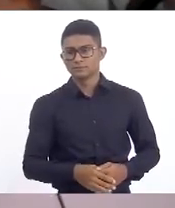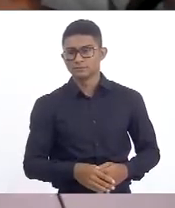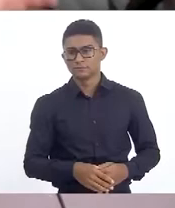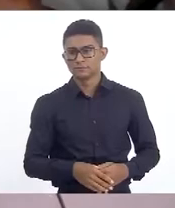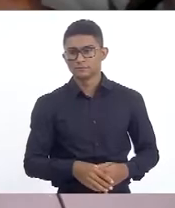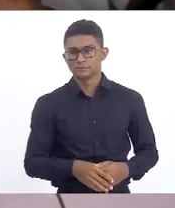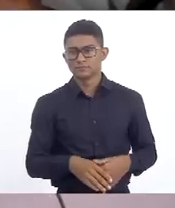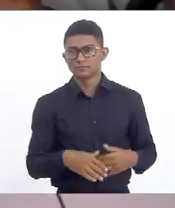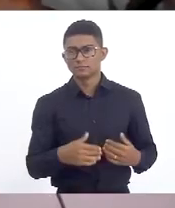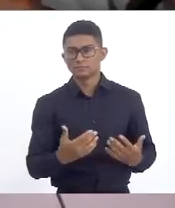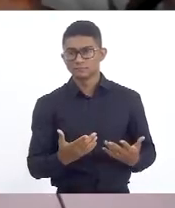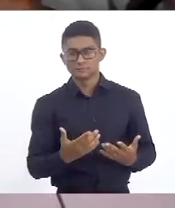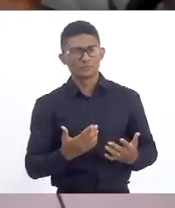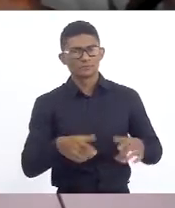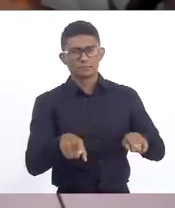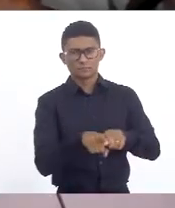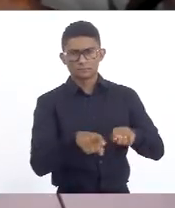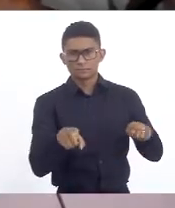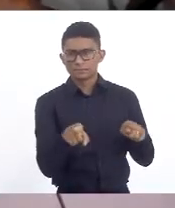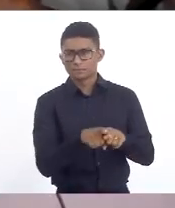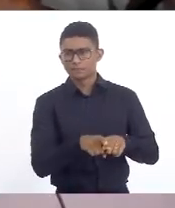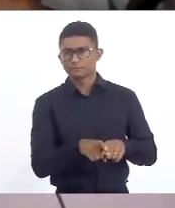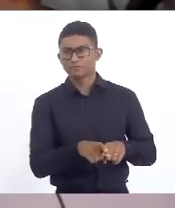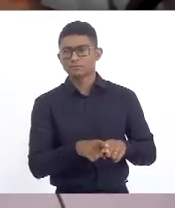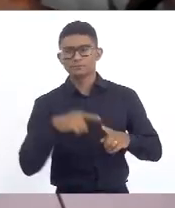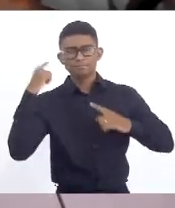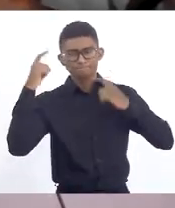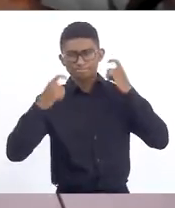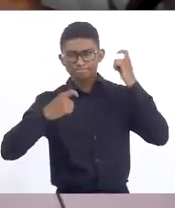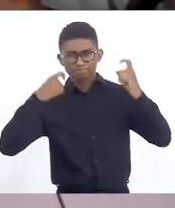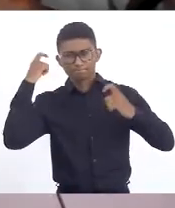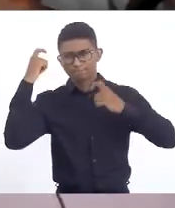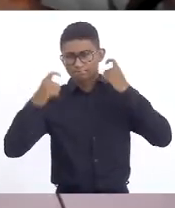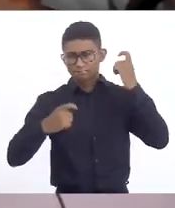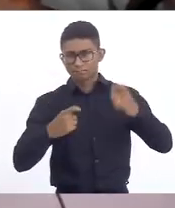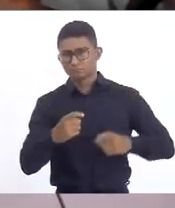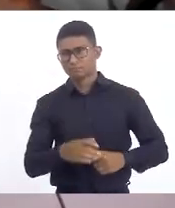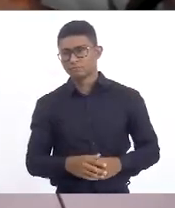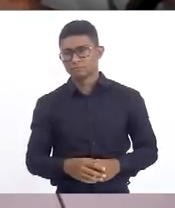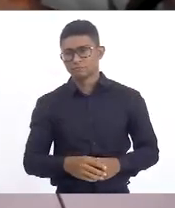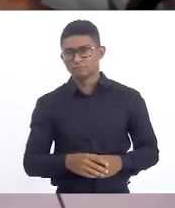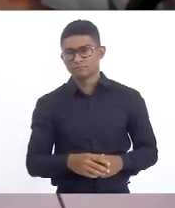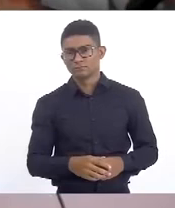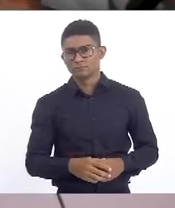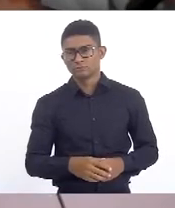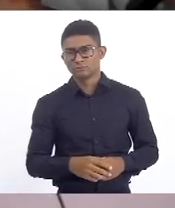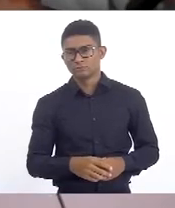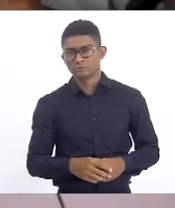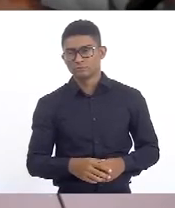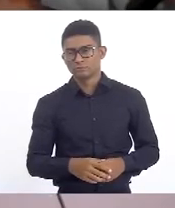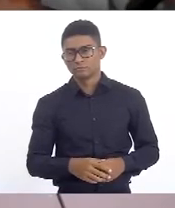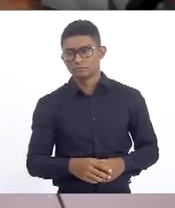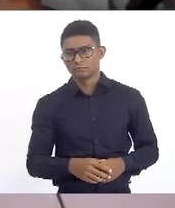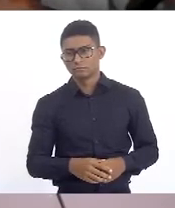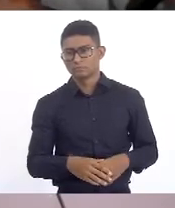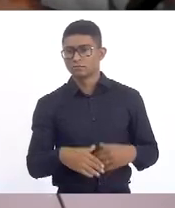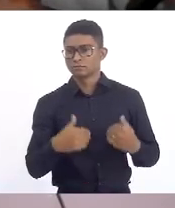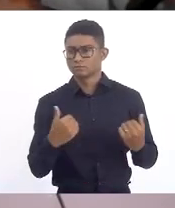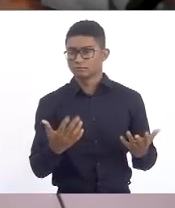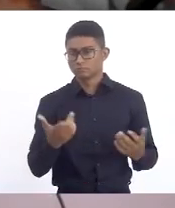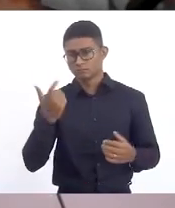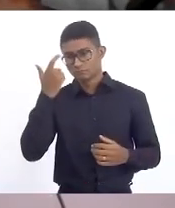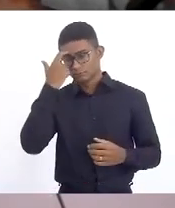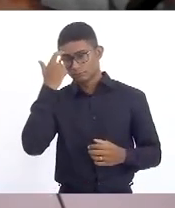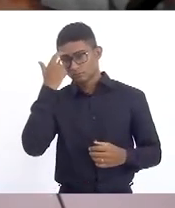à licitação também é bastante preocupante. Em relação ao tratamento no